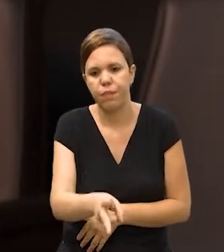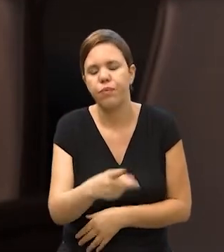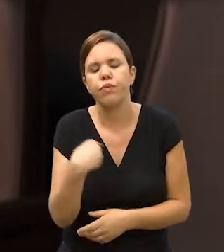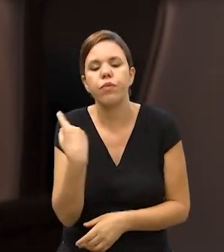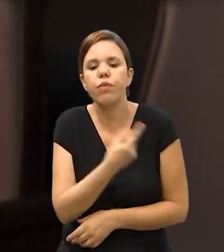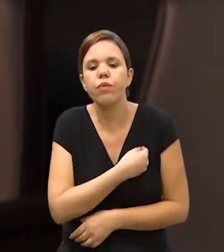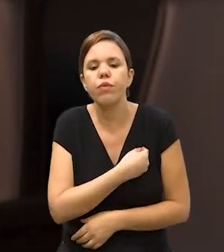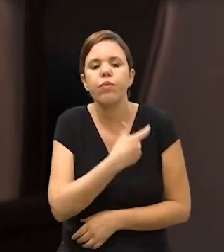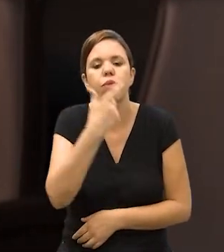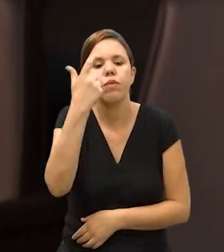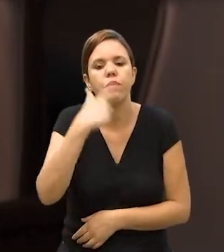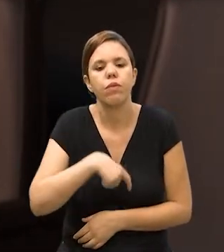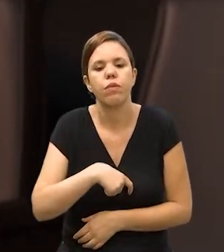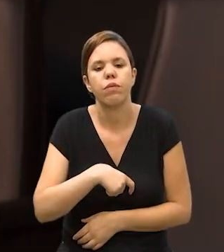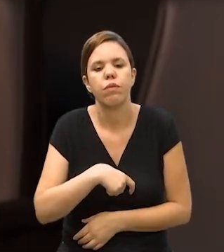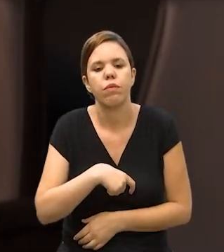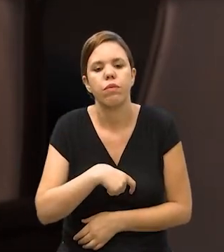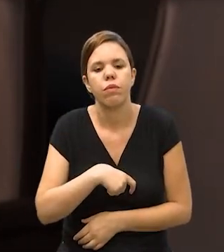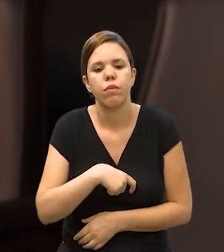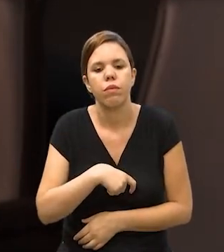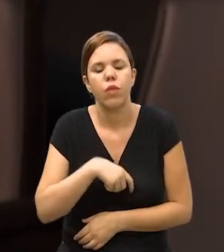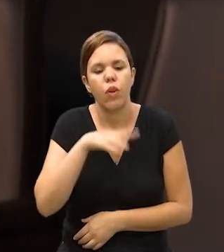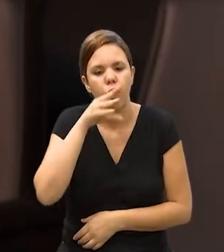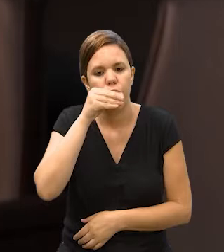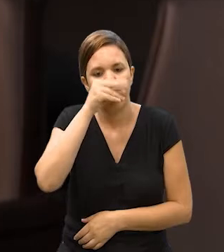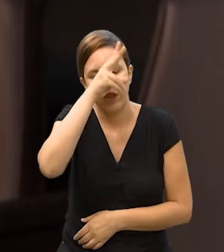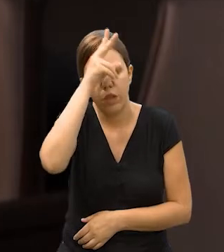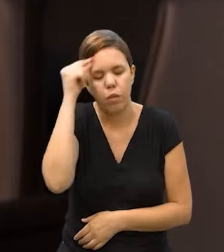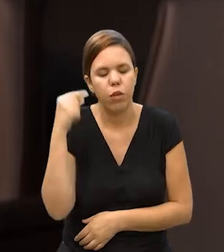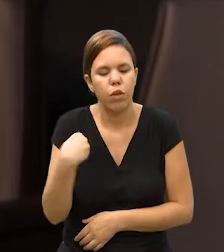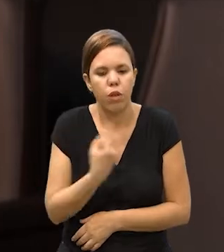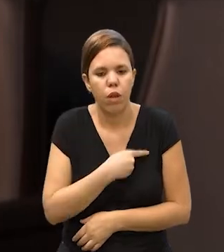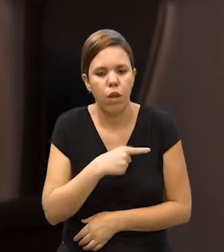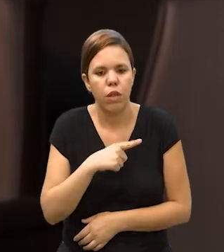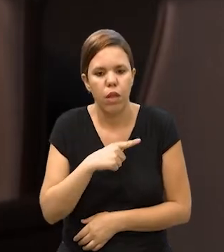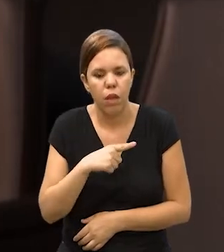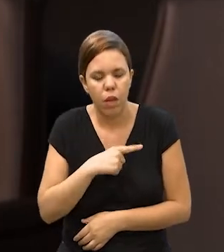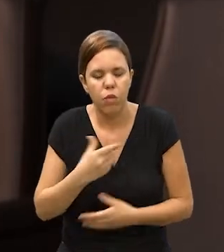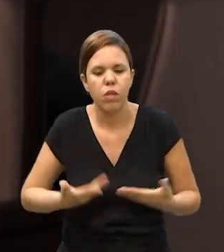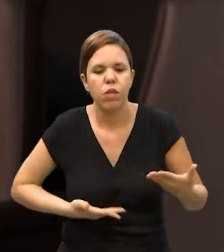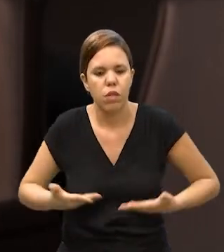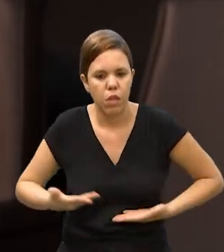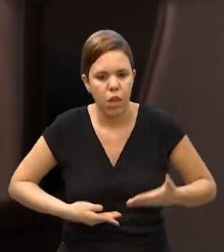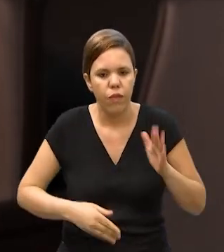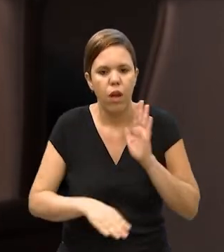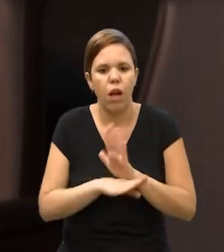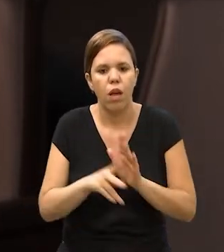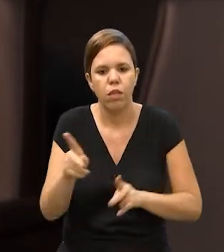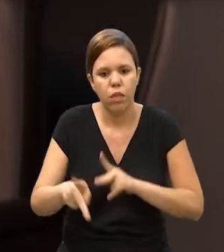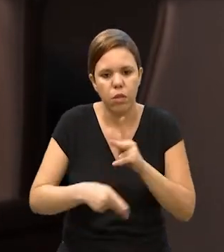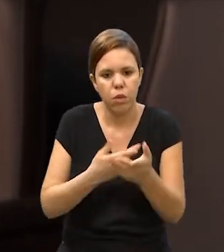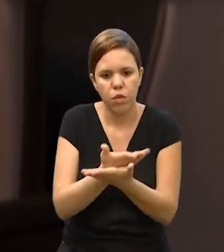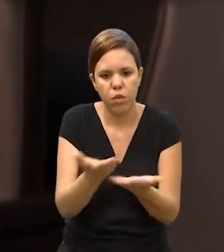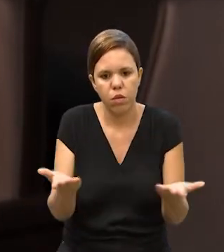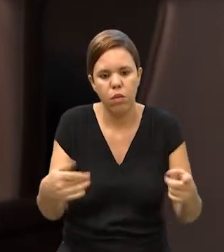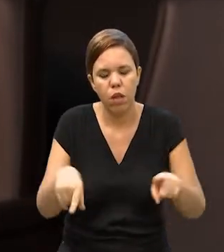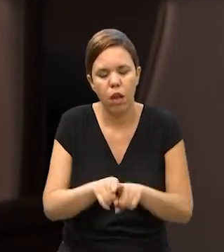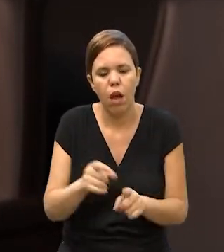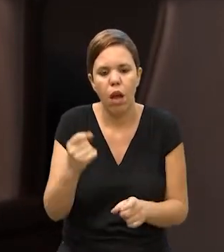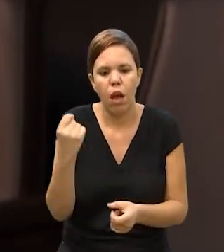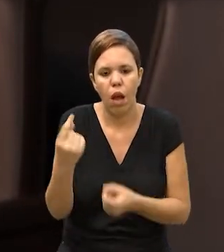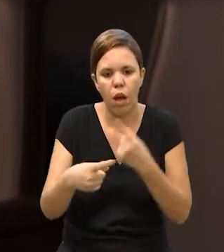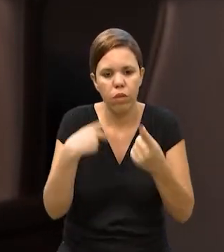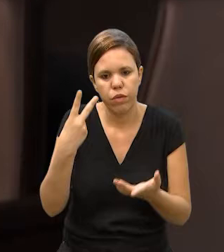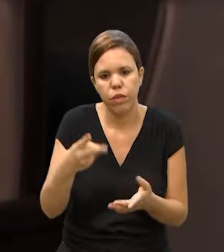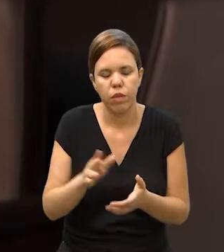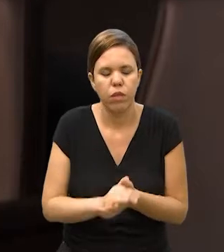nós somos, né? Nós somos servidores públicos, né? Nós temos que servir a população. Eu acho que muitas vezes alguns